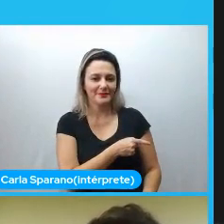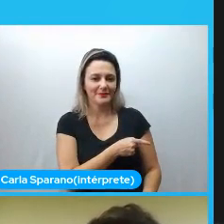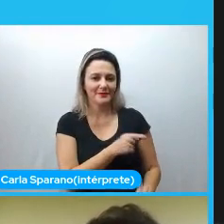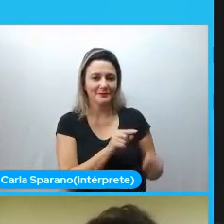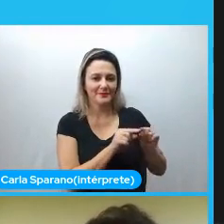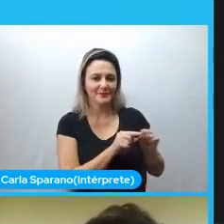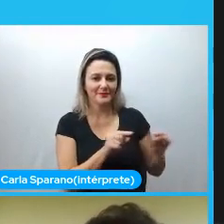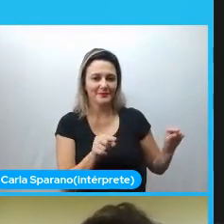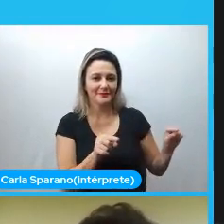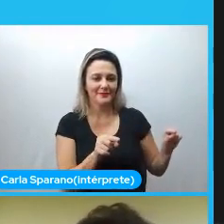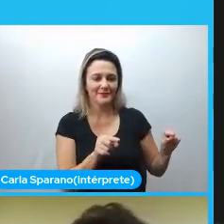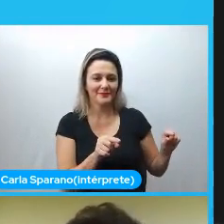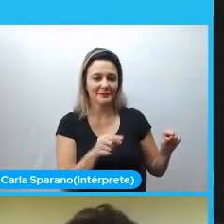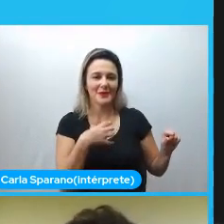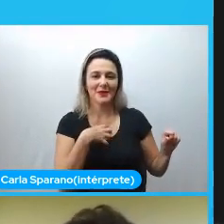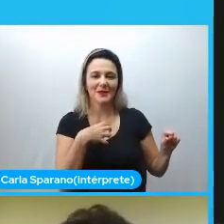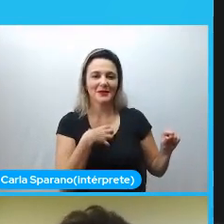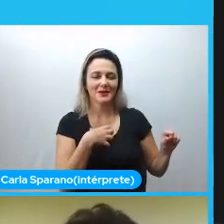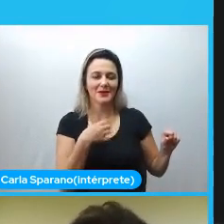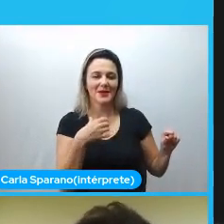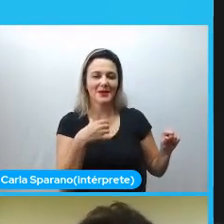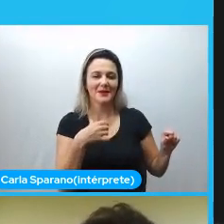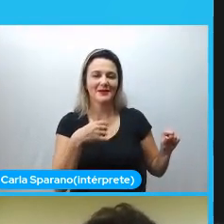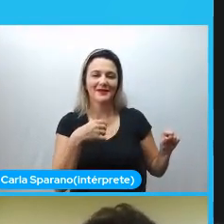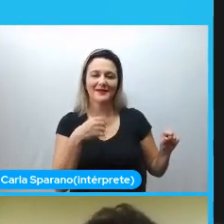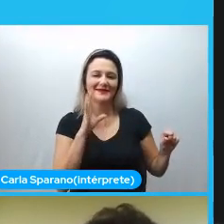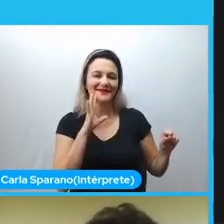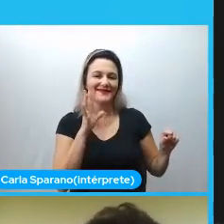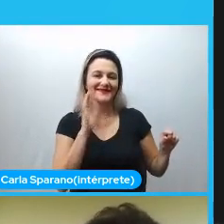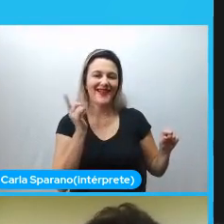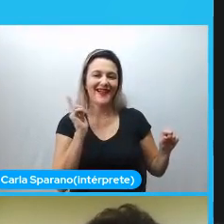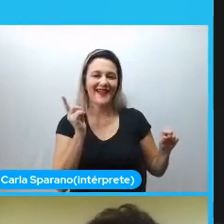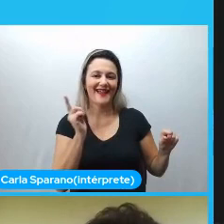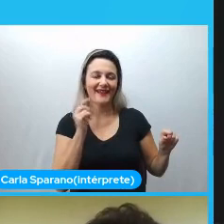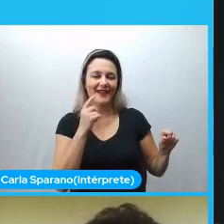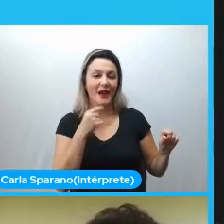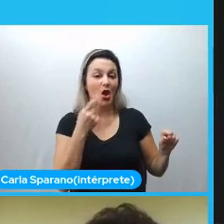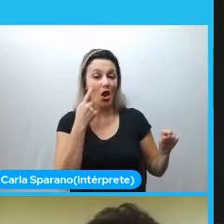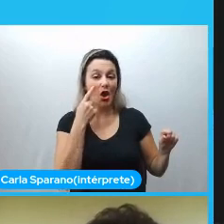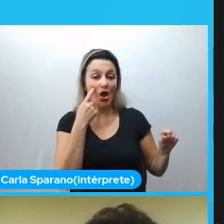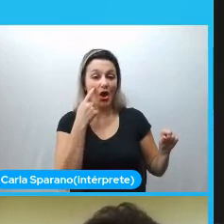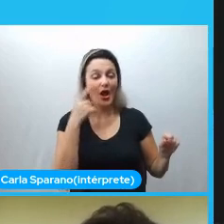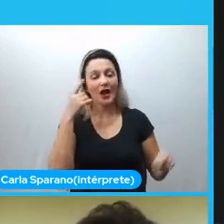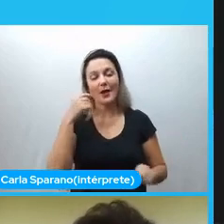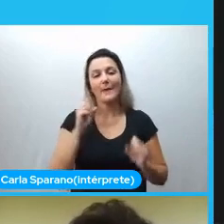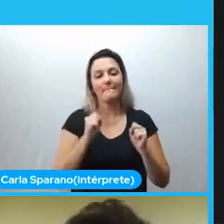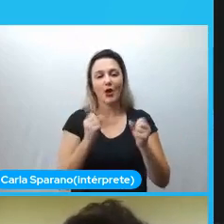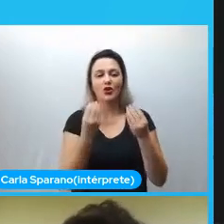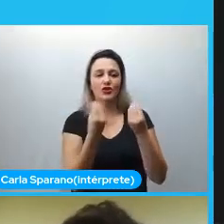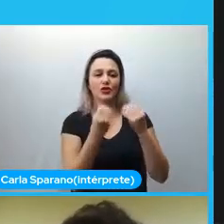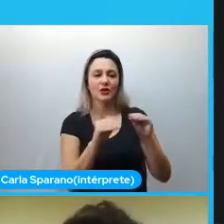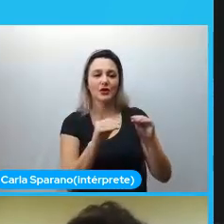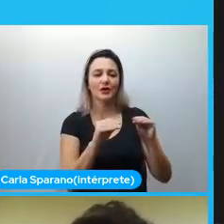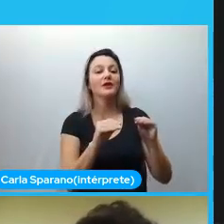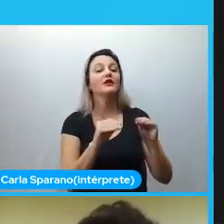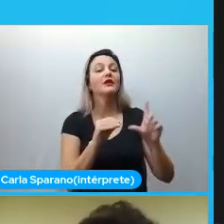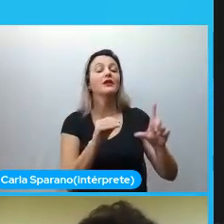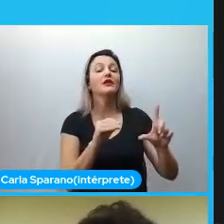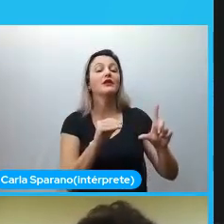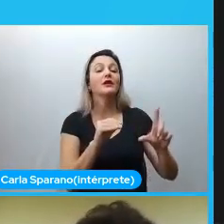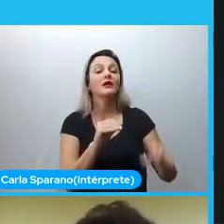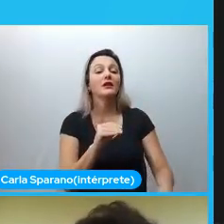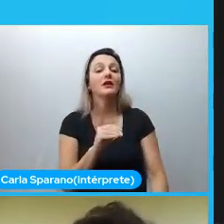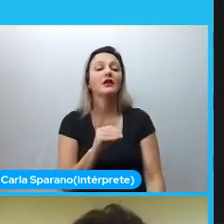Ah, vou fazer um jeito mais maneiro. Ó, tá tocando tudo. O negócio que é maneiro, eu posso botar aqui, ó, solo.